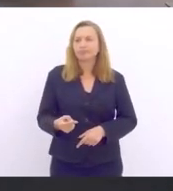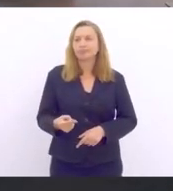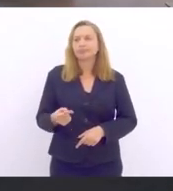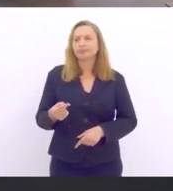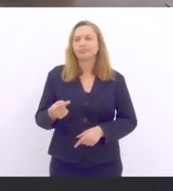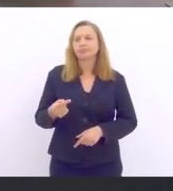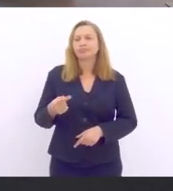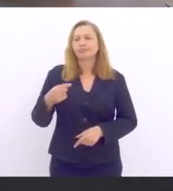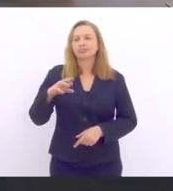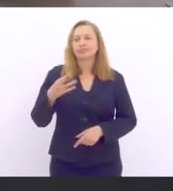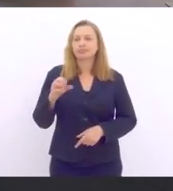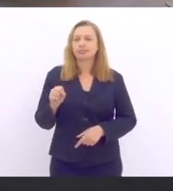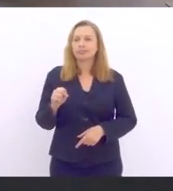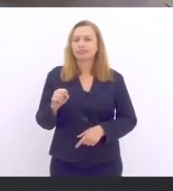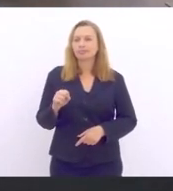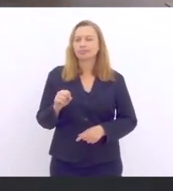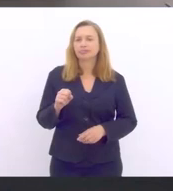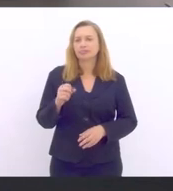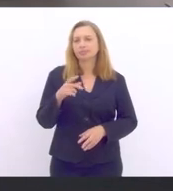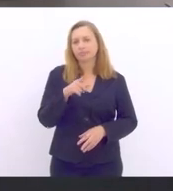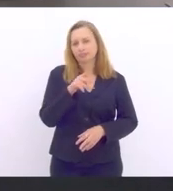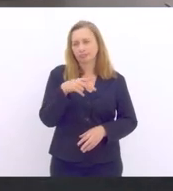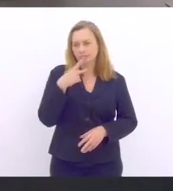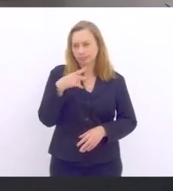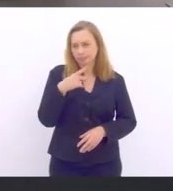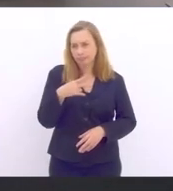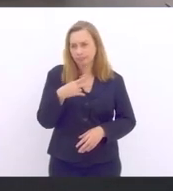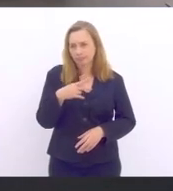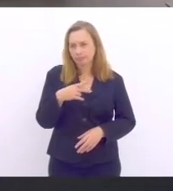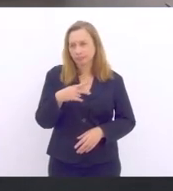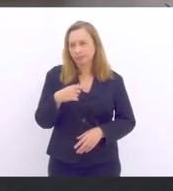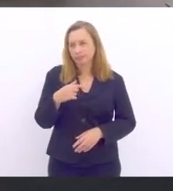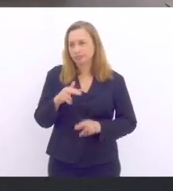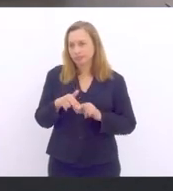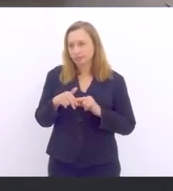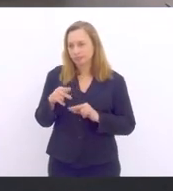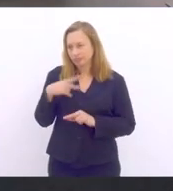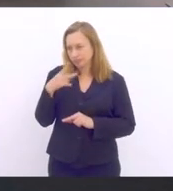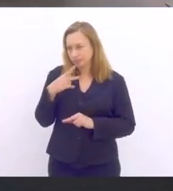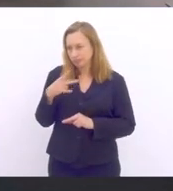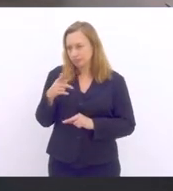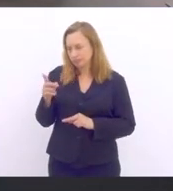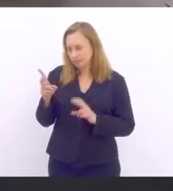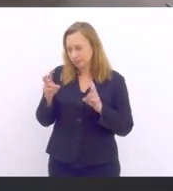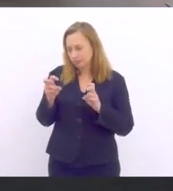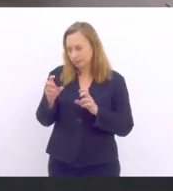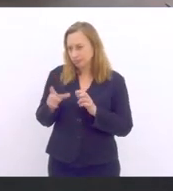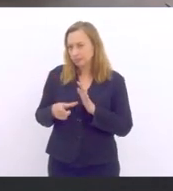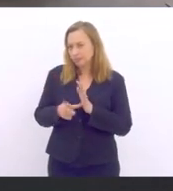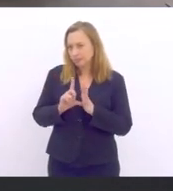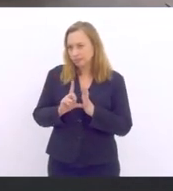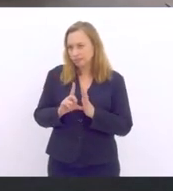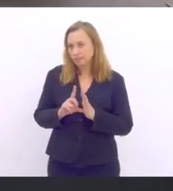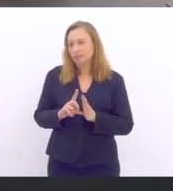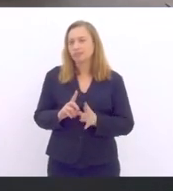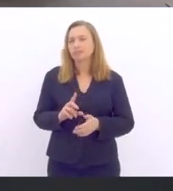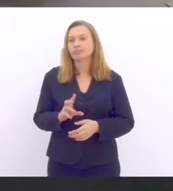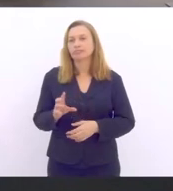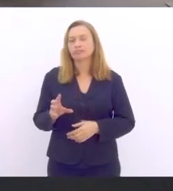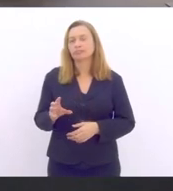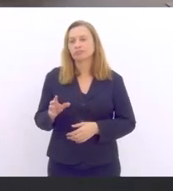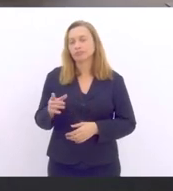Leal, dos pontos que levantou, e por isso que eu falo só essa observação antes de ouvirmos seu